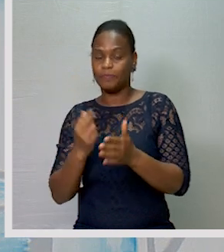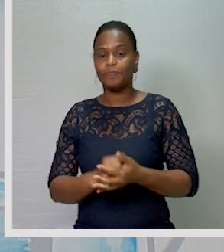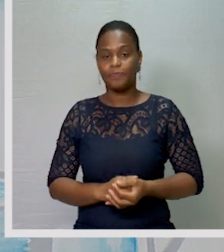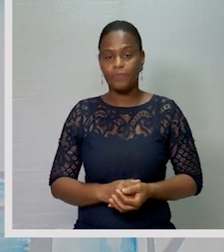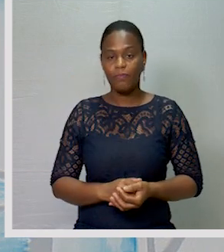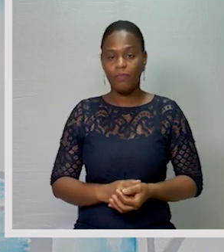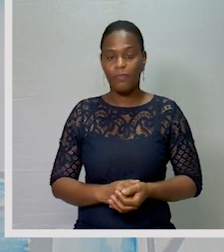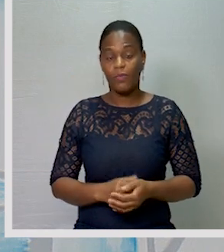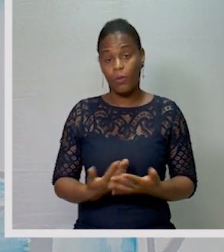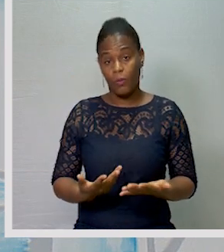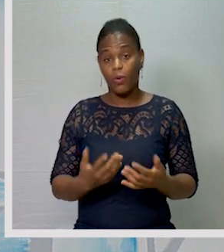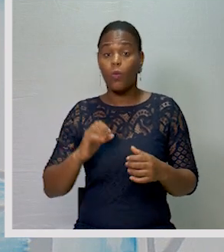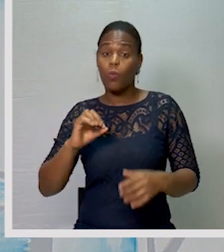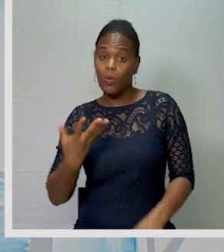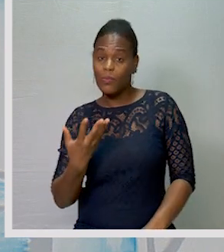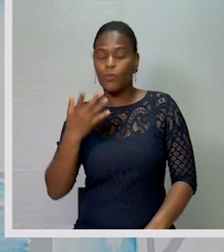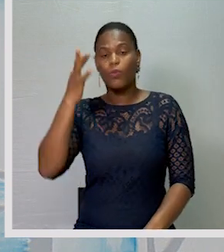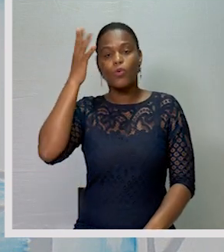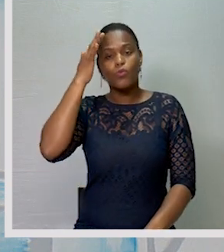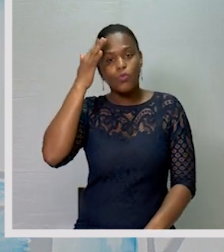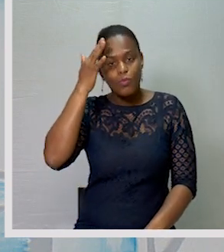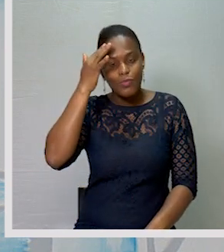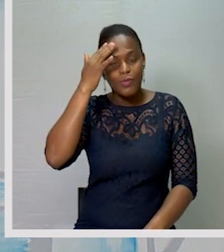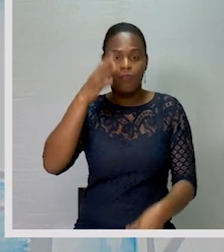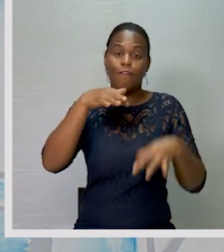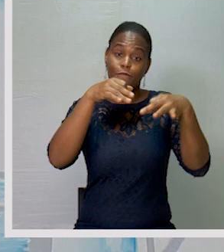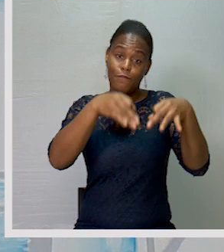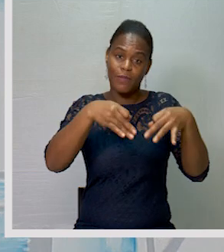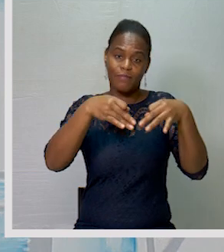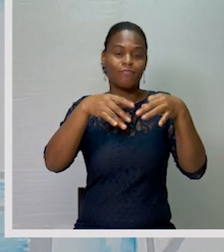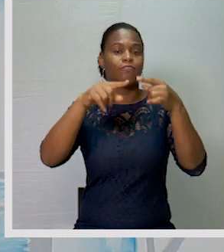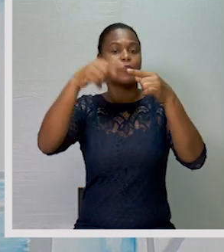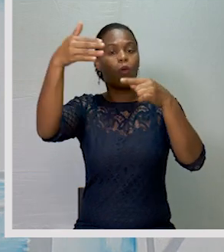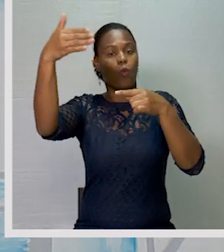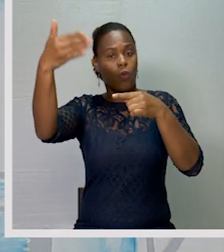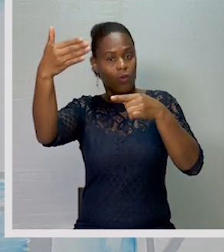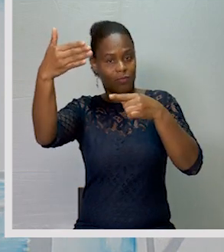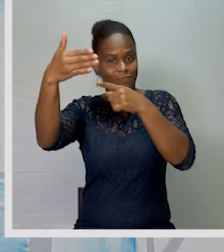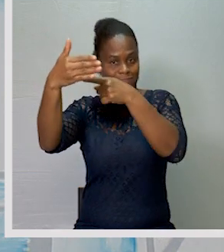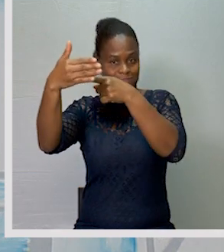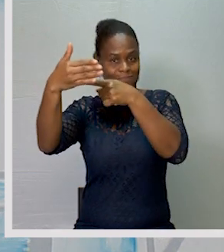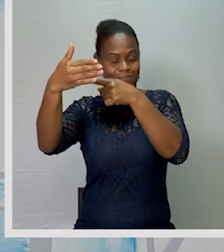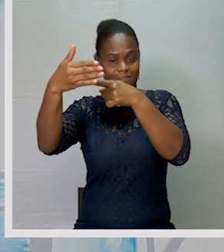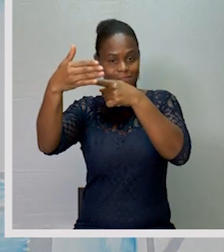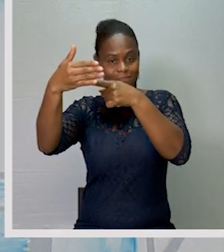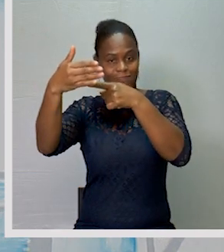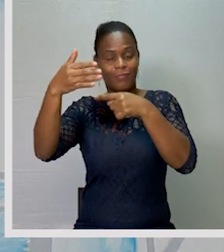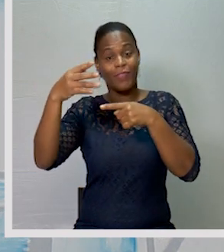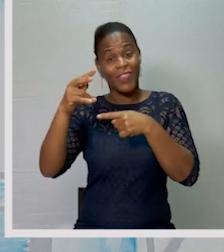unidades. Então, quando os números terminam em 1,